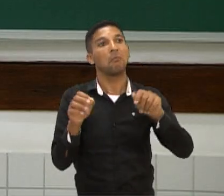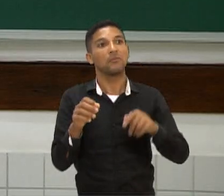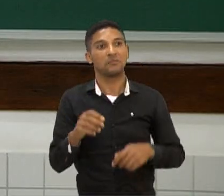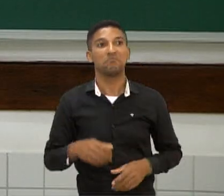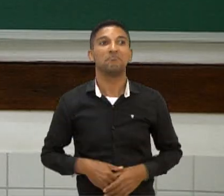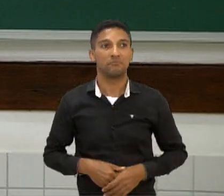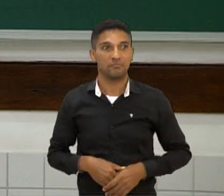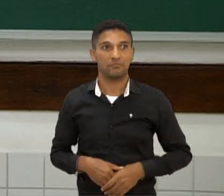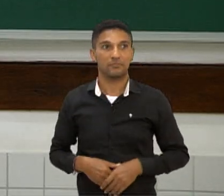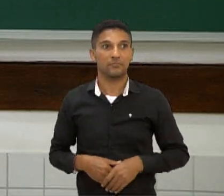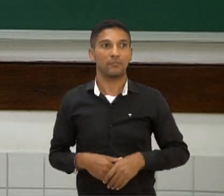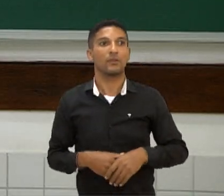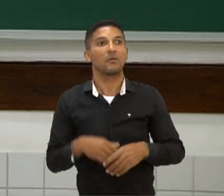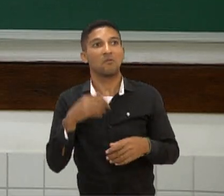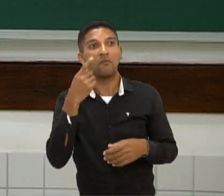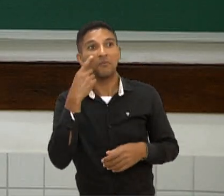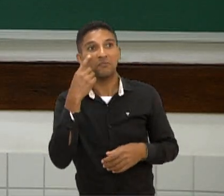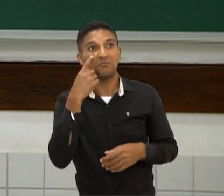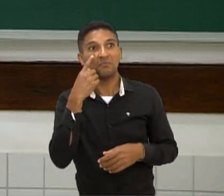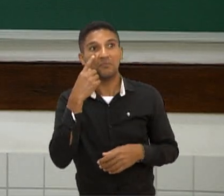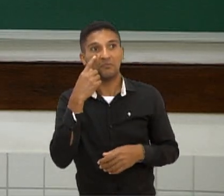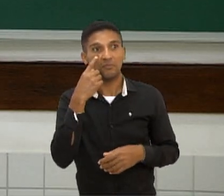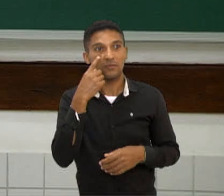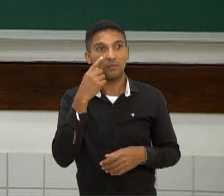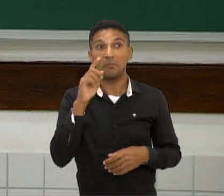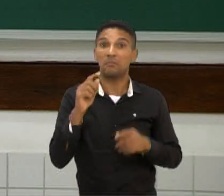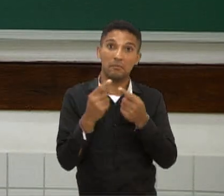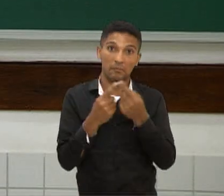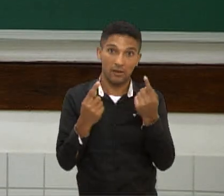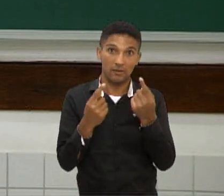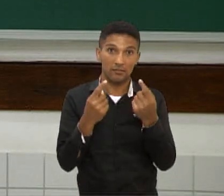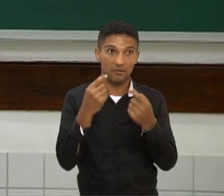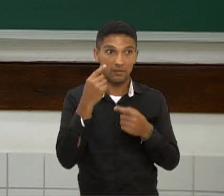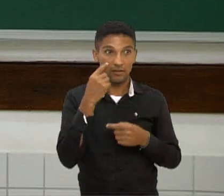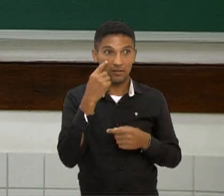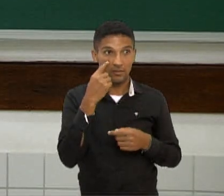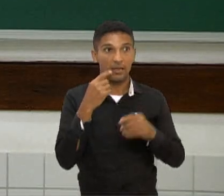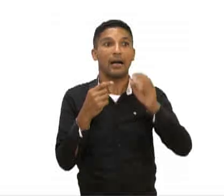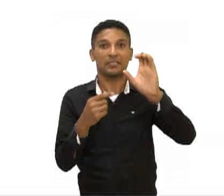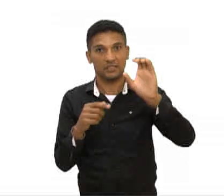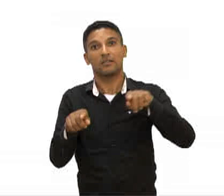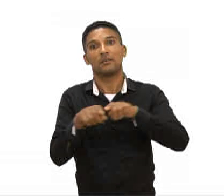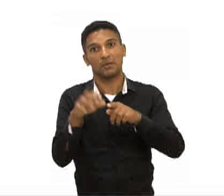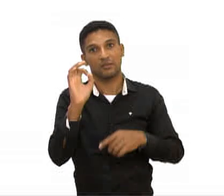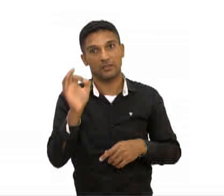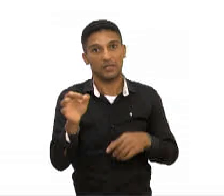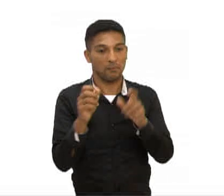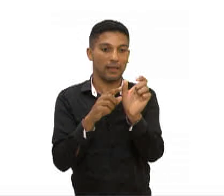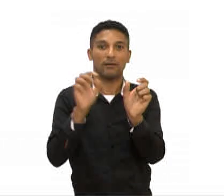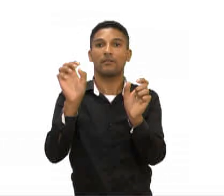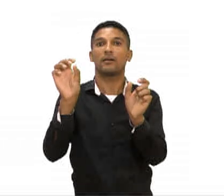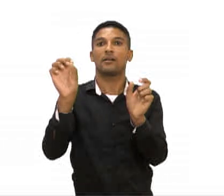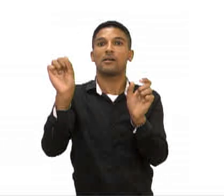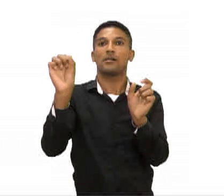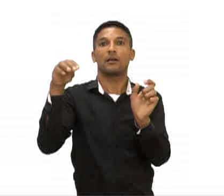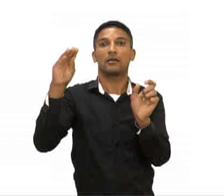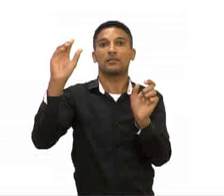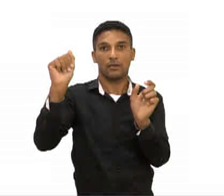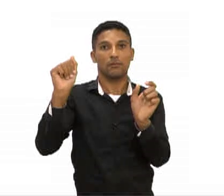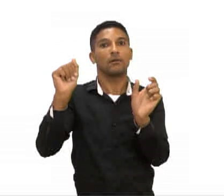identificou que a alternativa D é a correta. Mas, só para lembrar, a alternativa C, que também está certa, a palavra samba teve